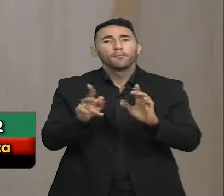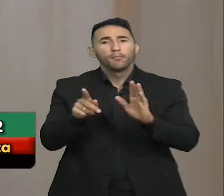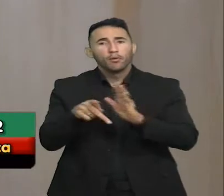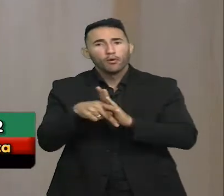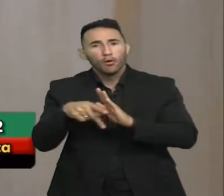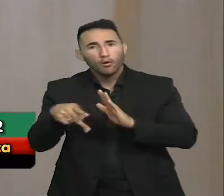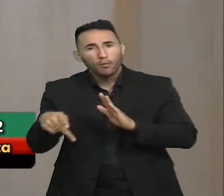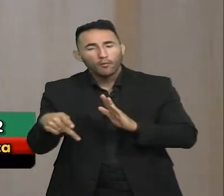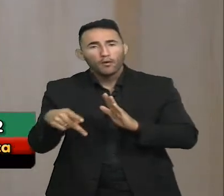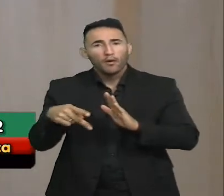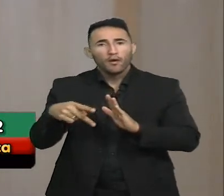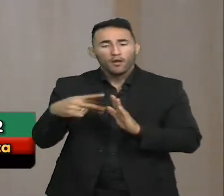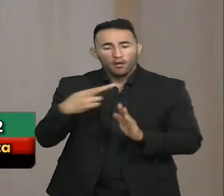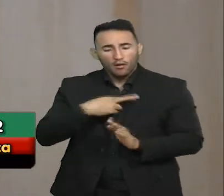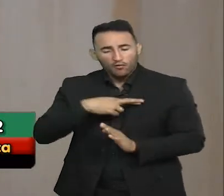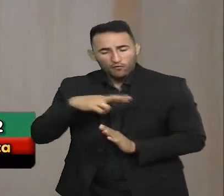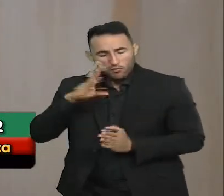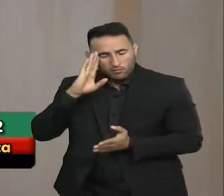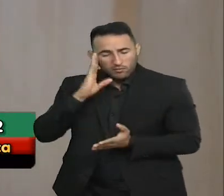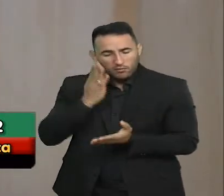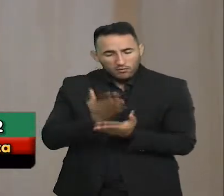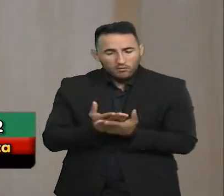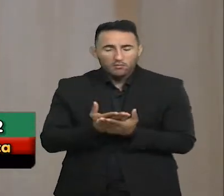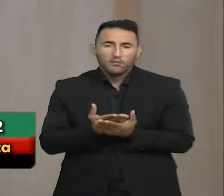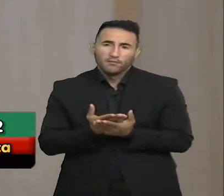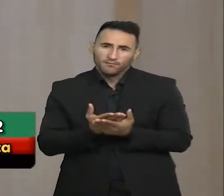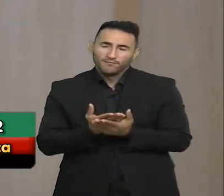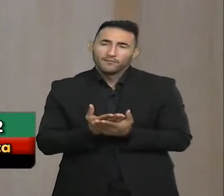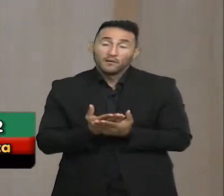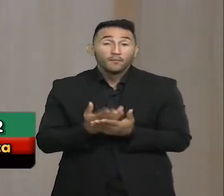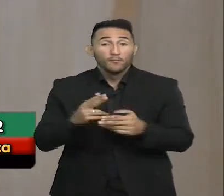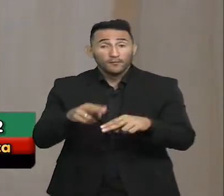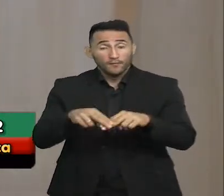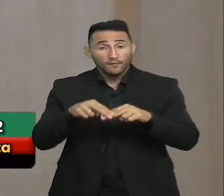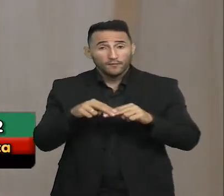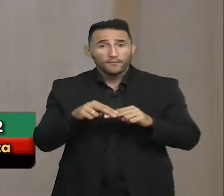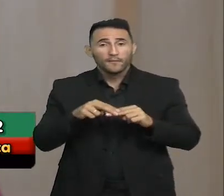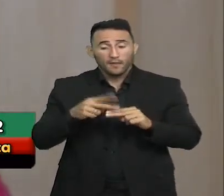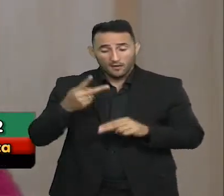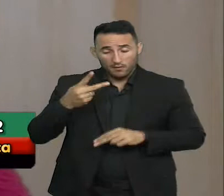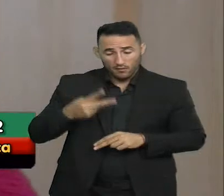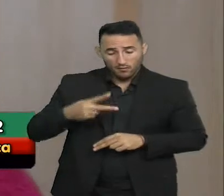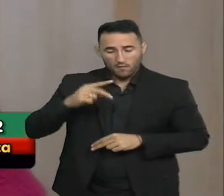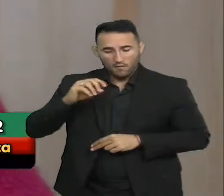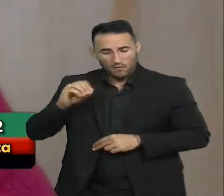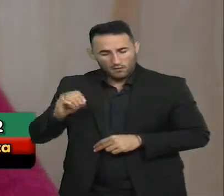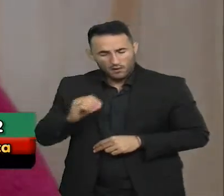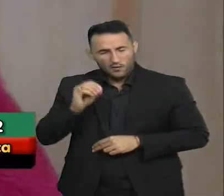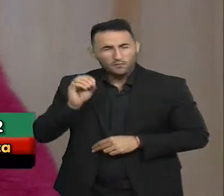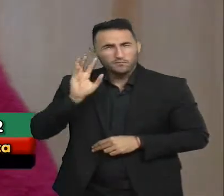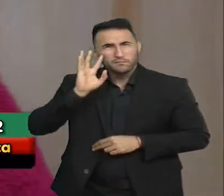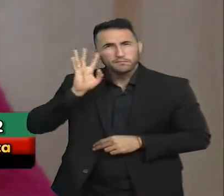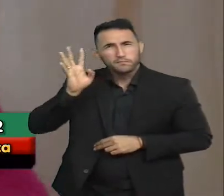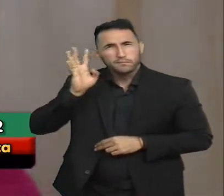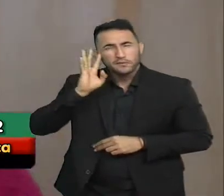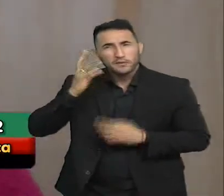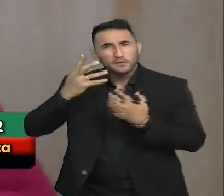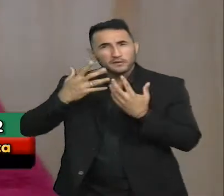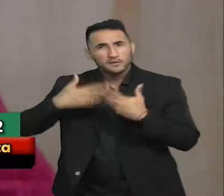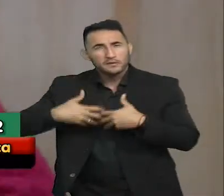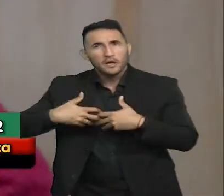a sua própria crença religiosa. Então, quando Osasco, né, pensa lá em